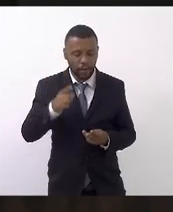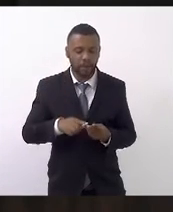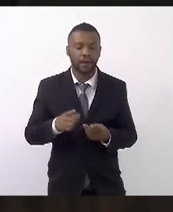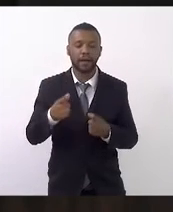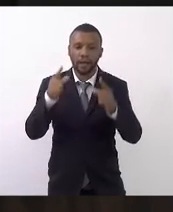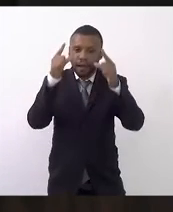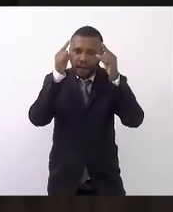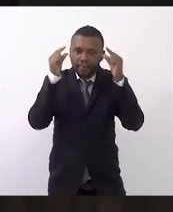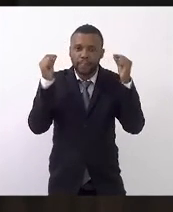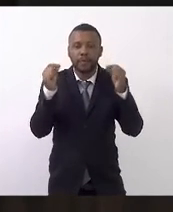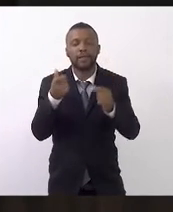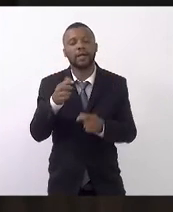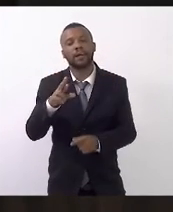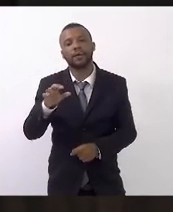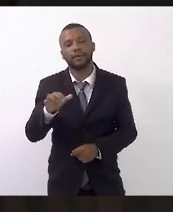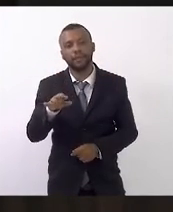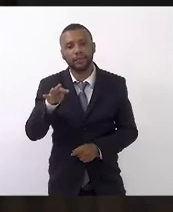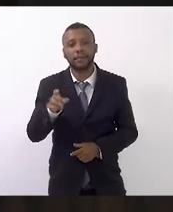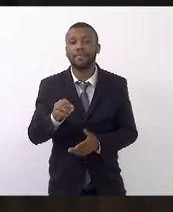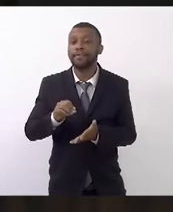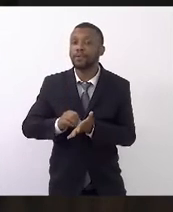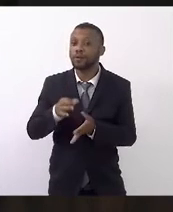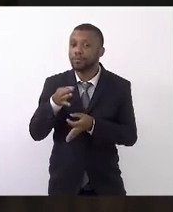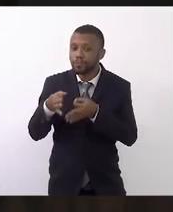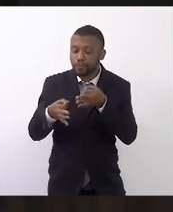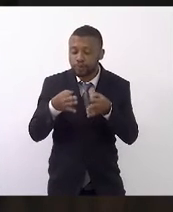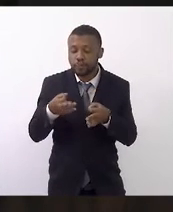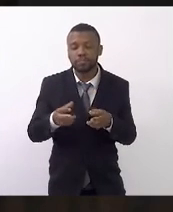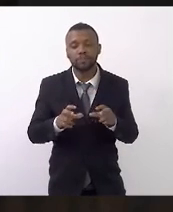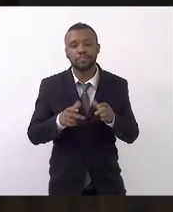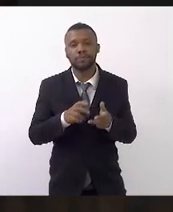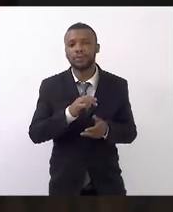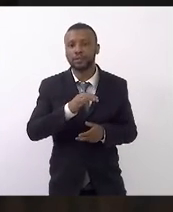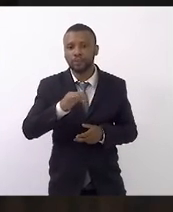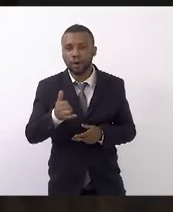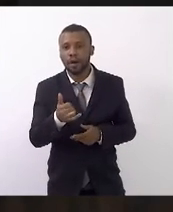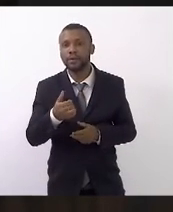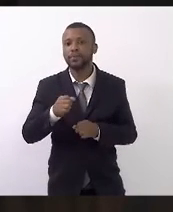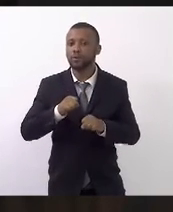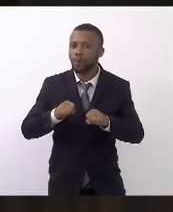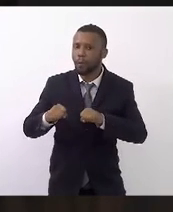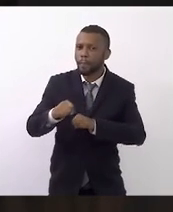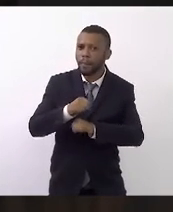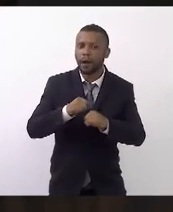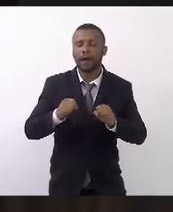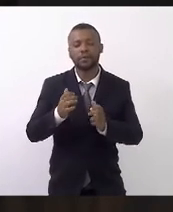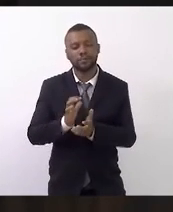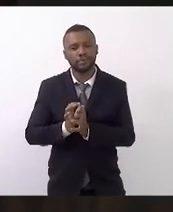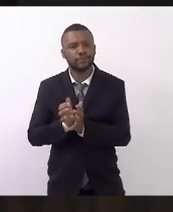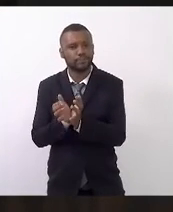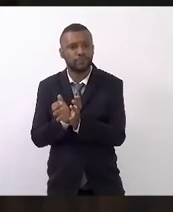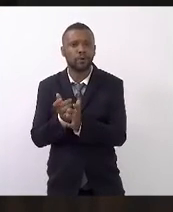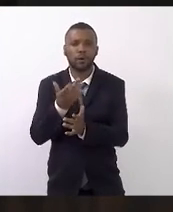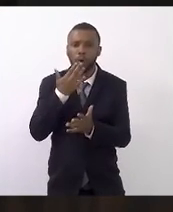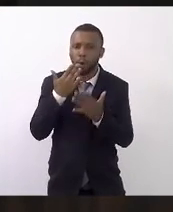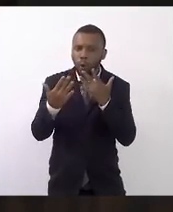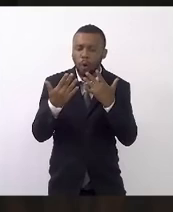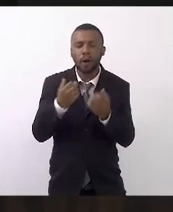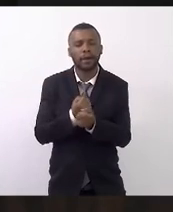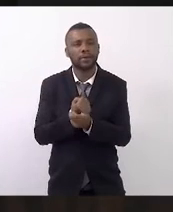das comissões de Constituição e Justiça, de Saúde, de Combate à Discriminação e Preconceito de Raça, Cor, Etnia, Religião,